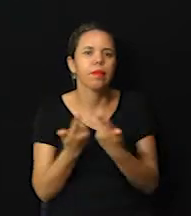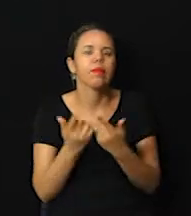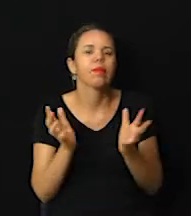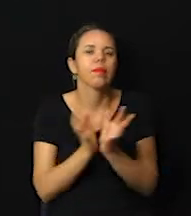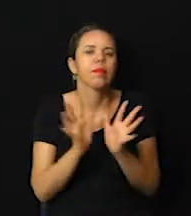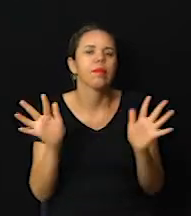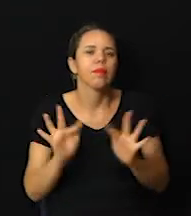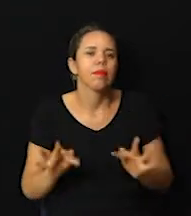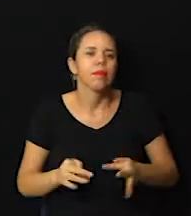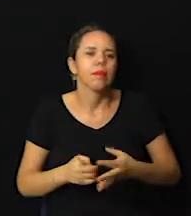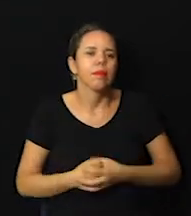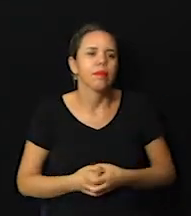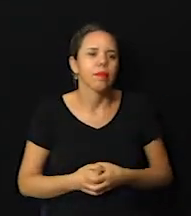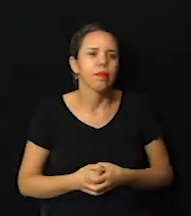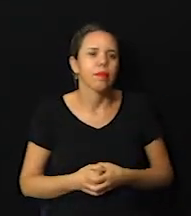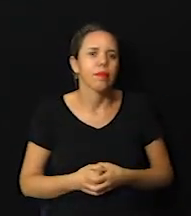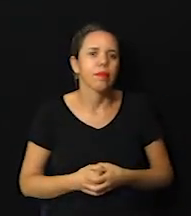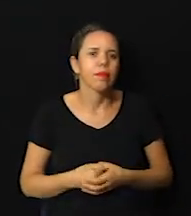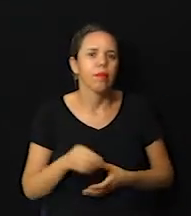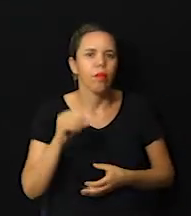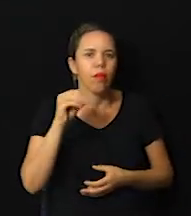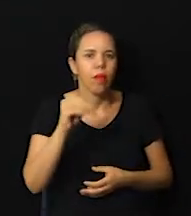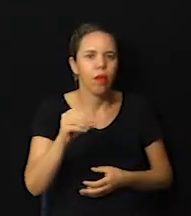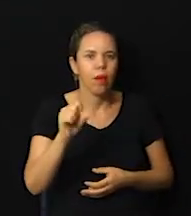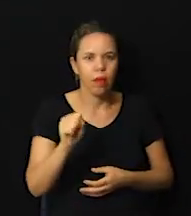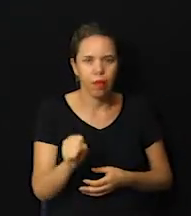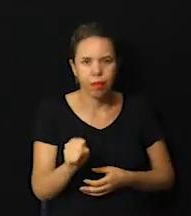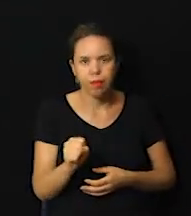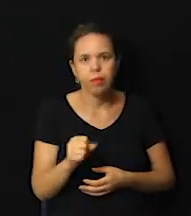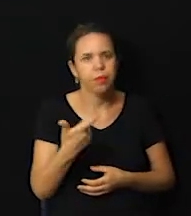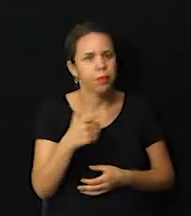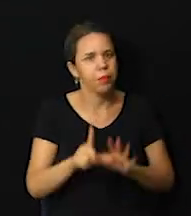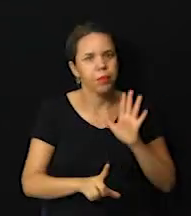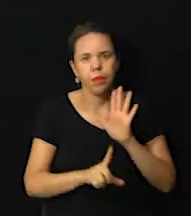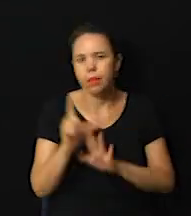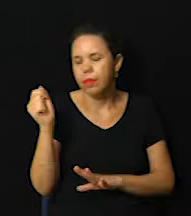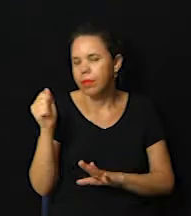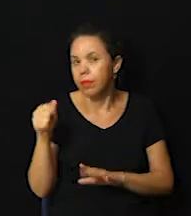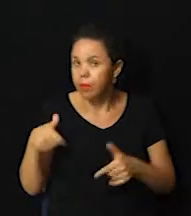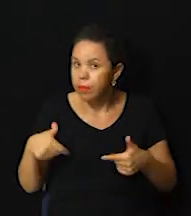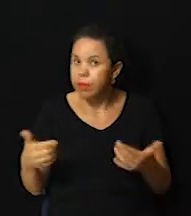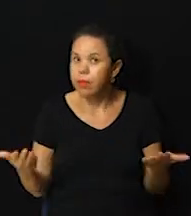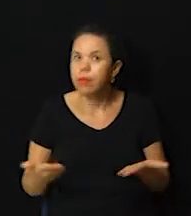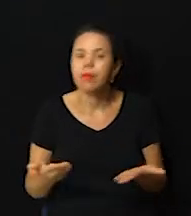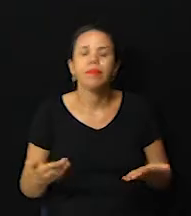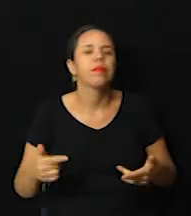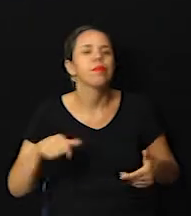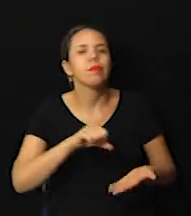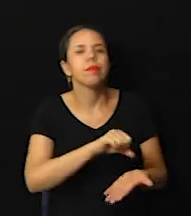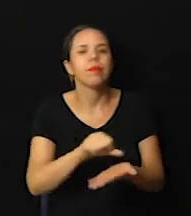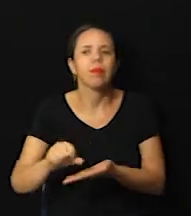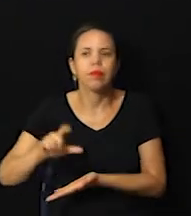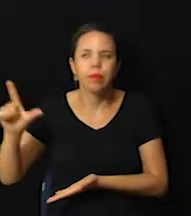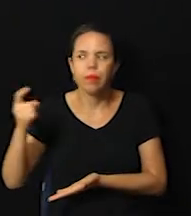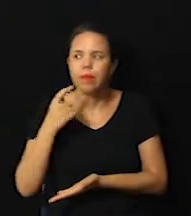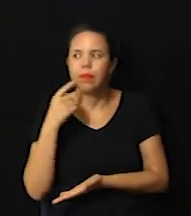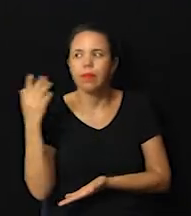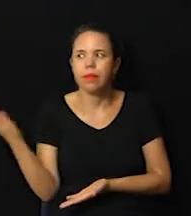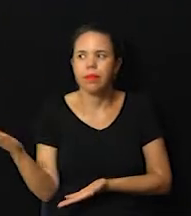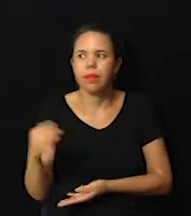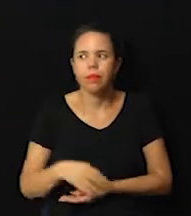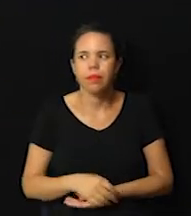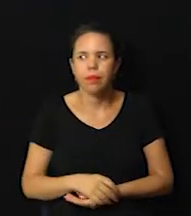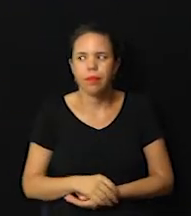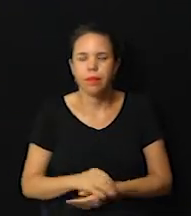Comunitário Criança Feliz, ela é uma OSC, né, sem fins lucrativos, e a gente atua hoje na região leste de Campinas,